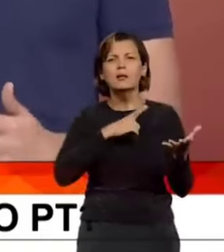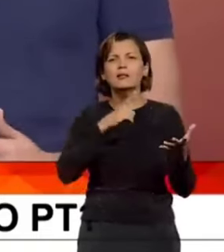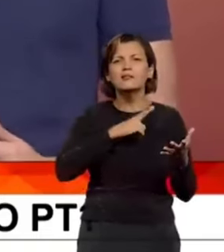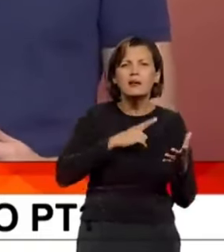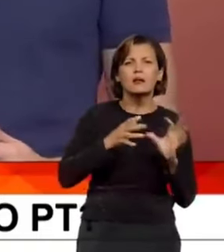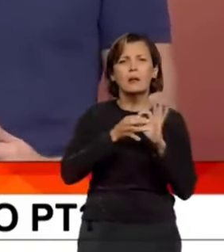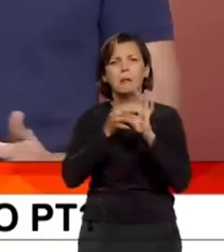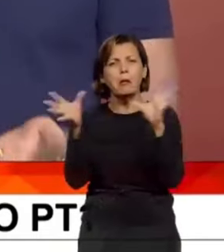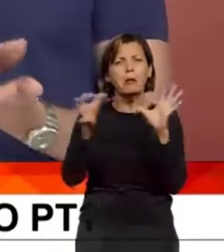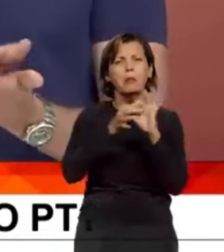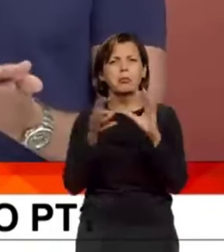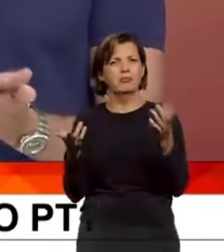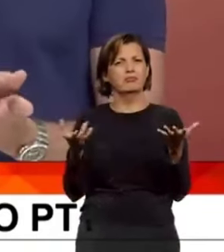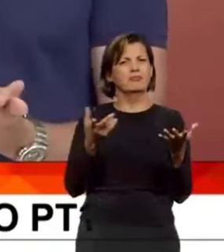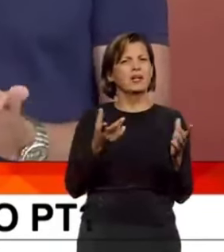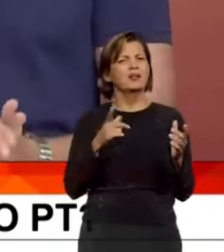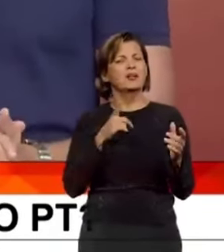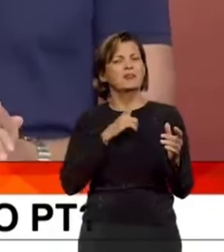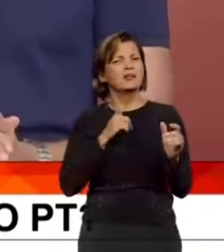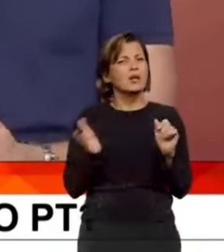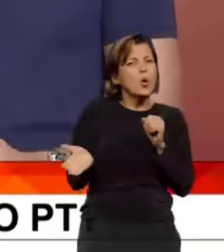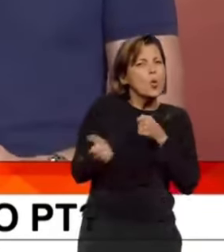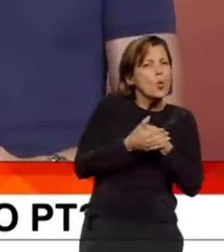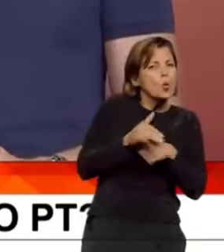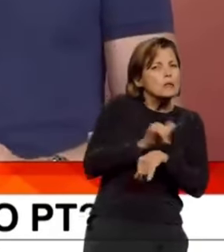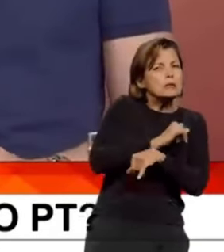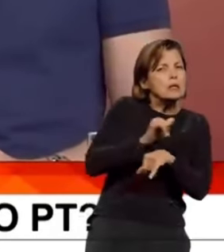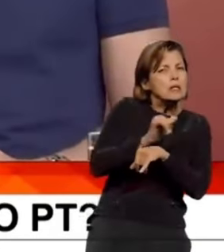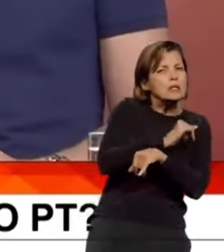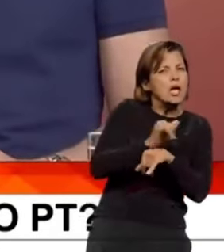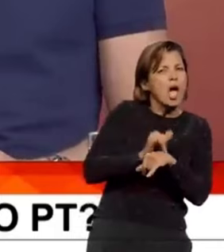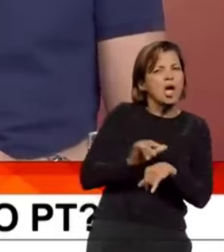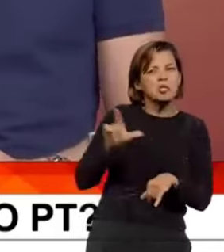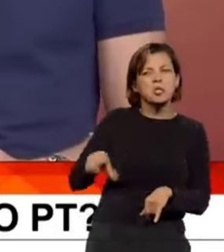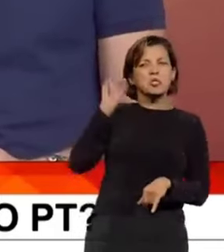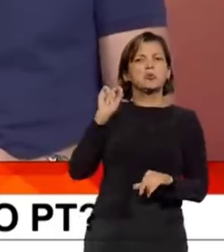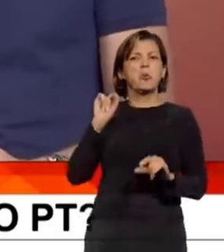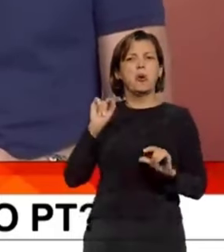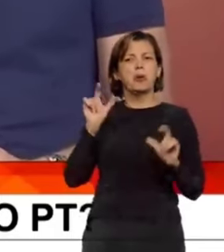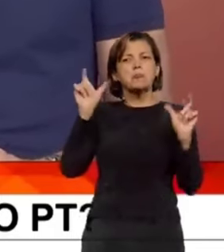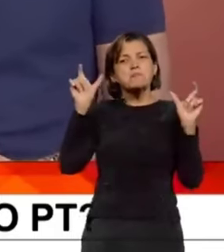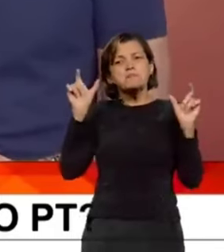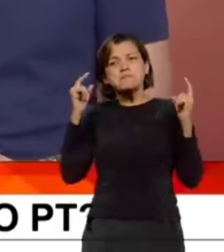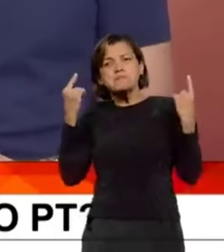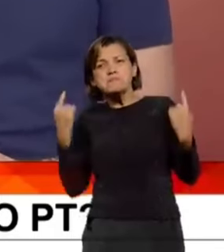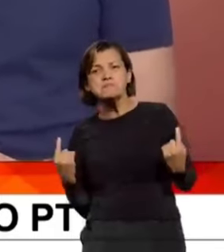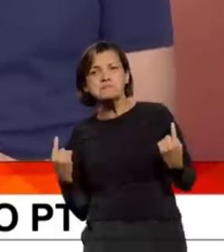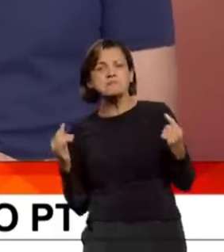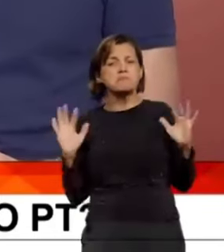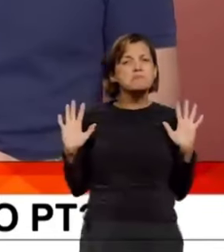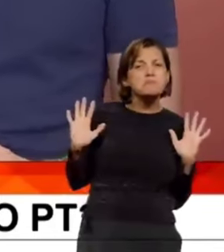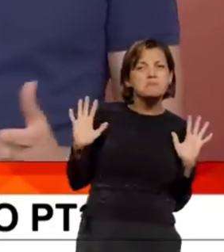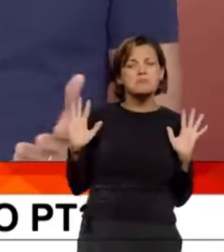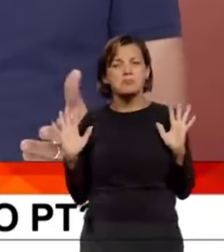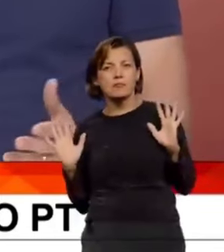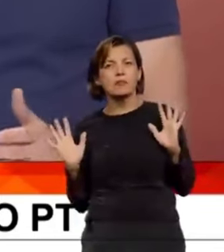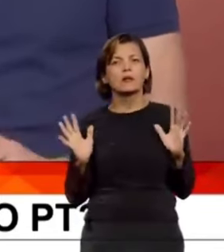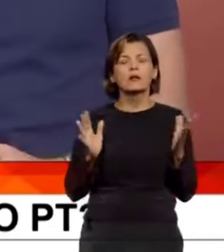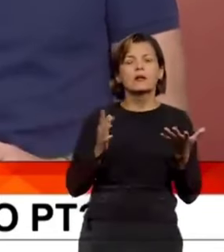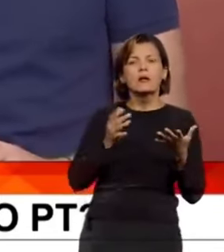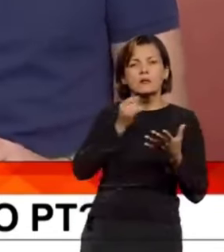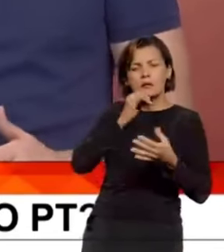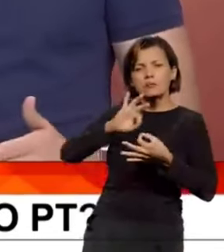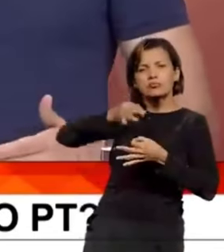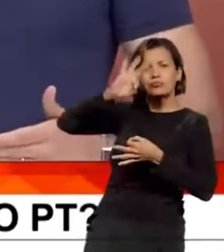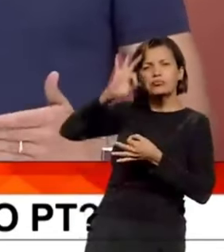decência mais por debaixo dos panos as cartas são marcadas então finalizar não sei que estourou o tempo e passa um cuidado também do Senhor estourar esse